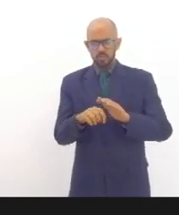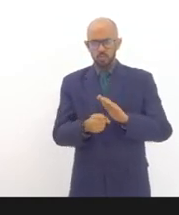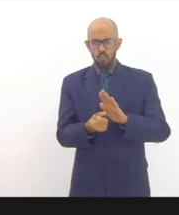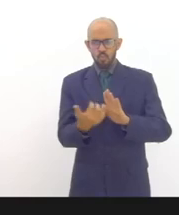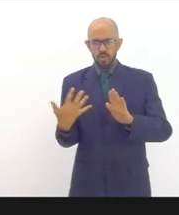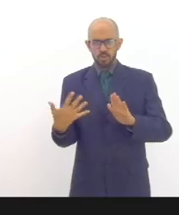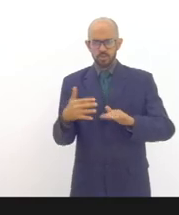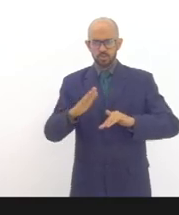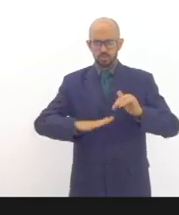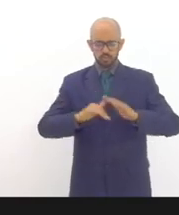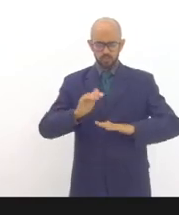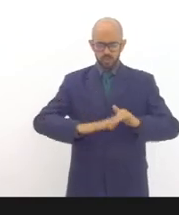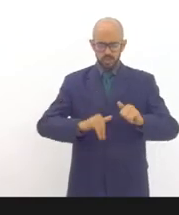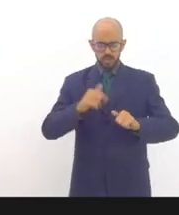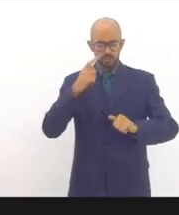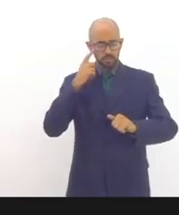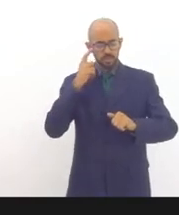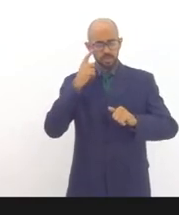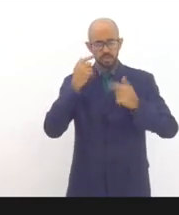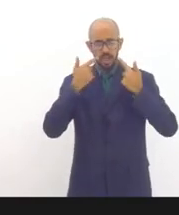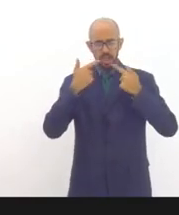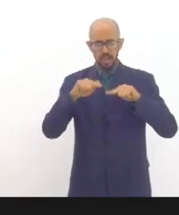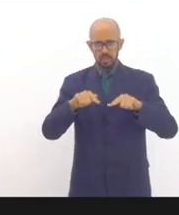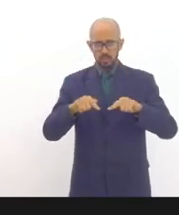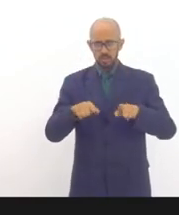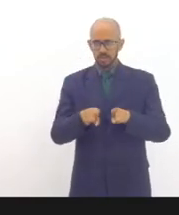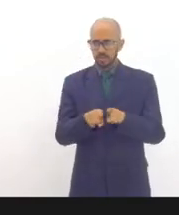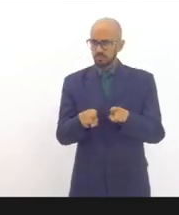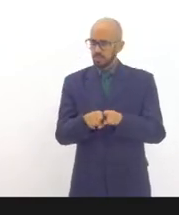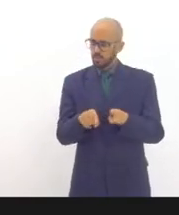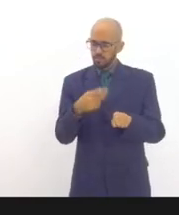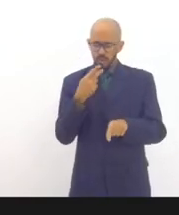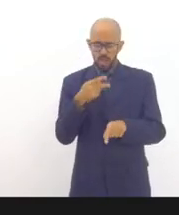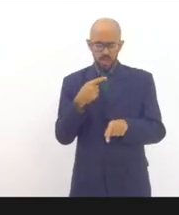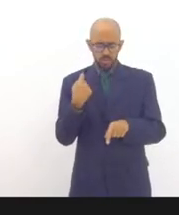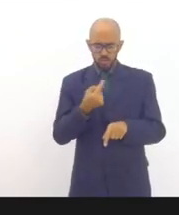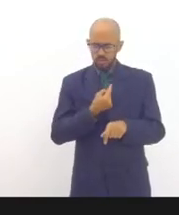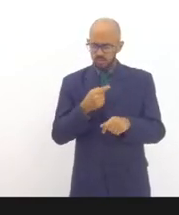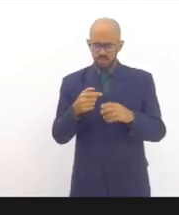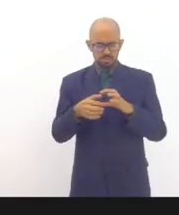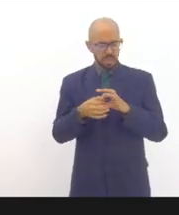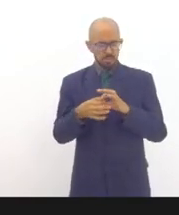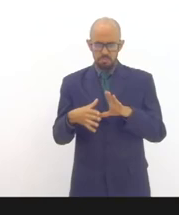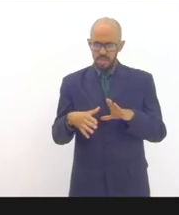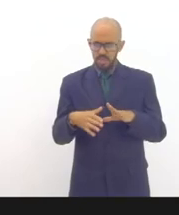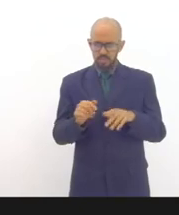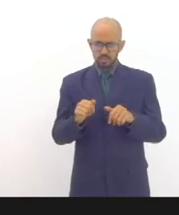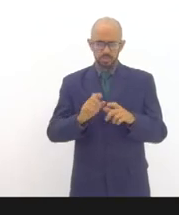na questão de línguas, dizer que a gente está sempre aberto ao diálogo para poder construir, pensar numa